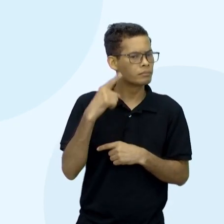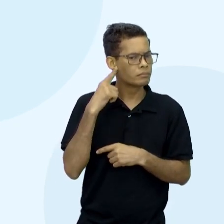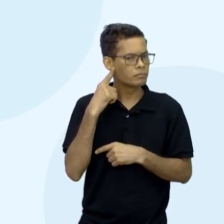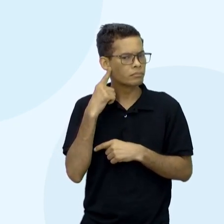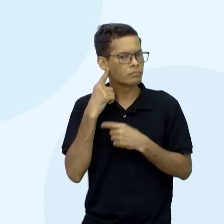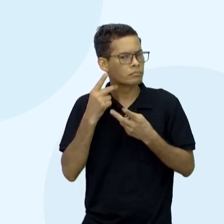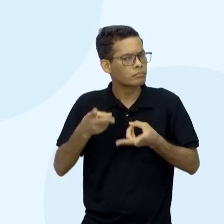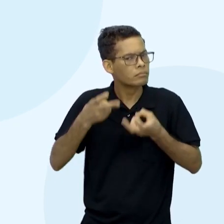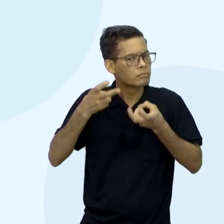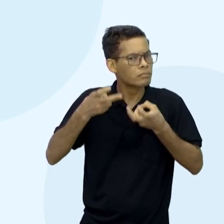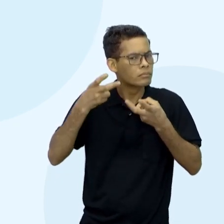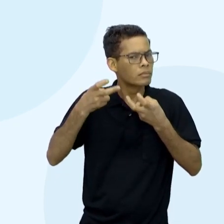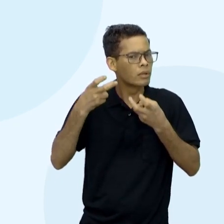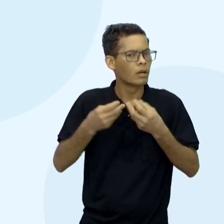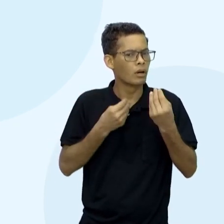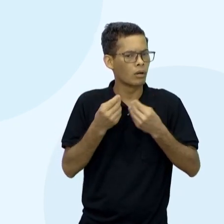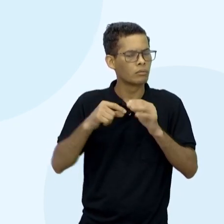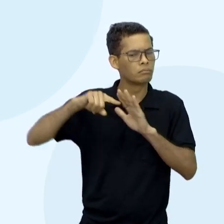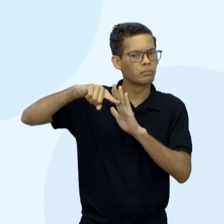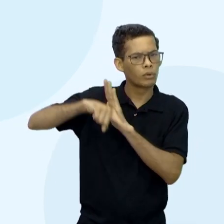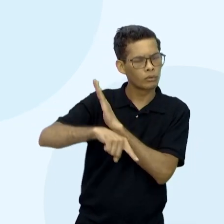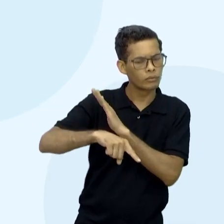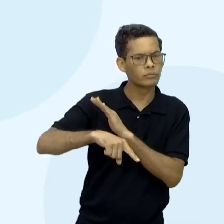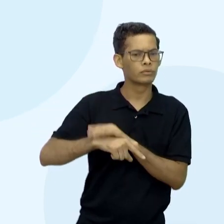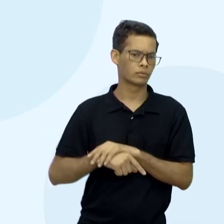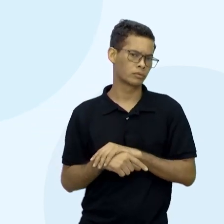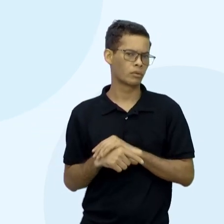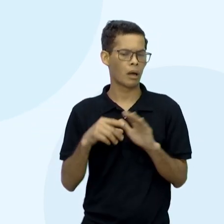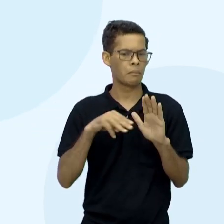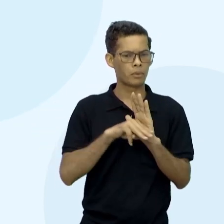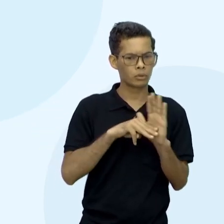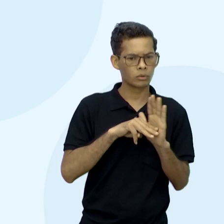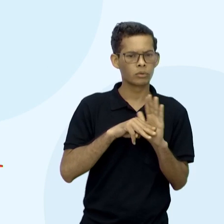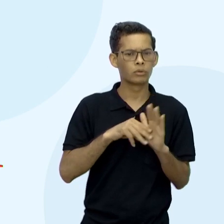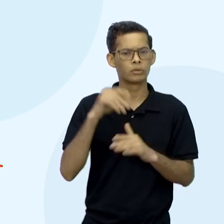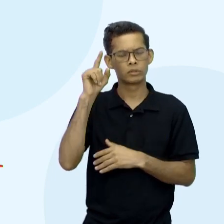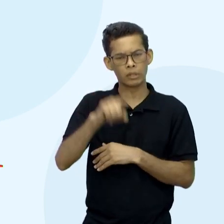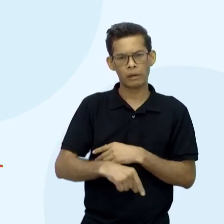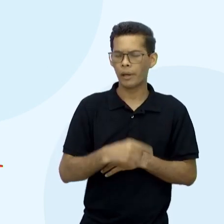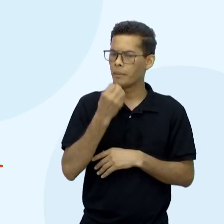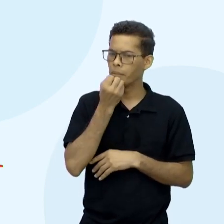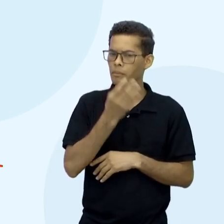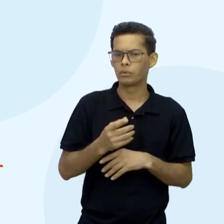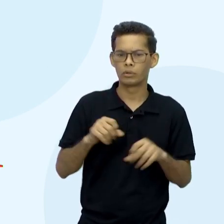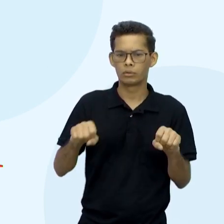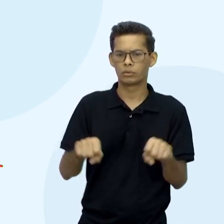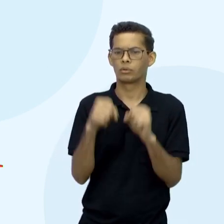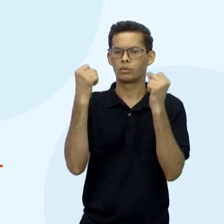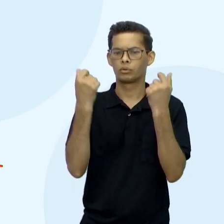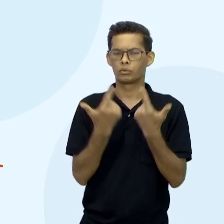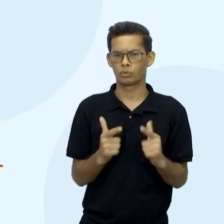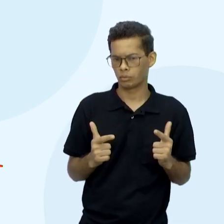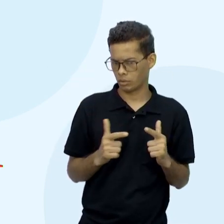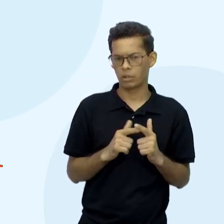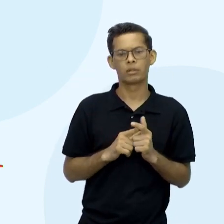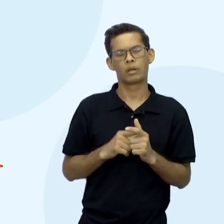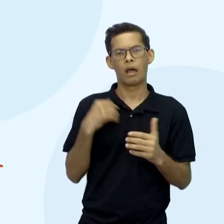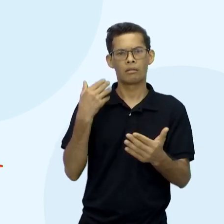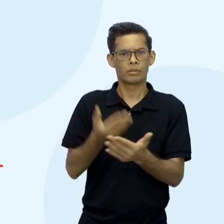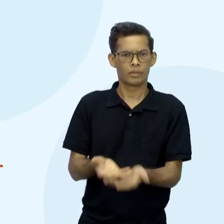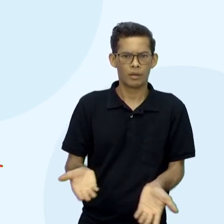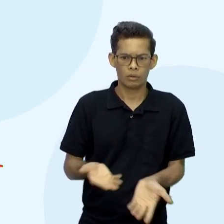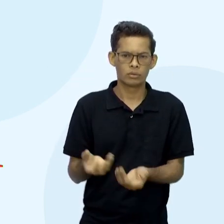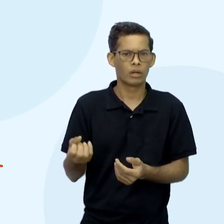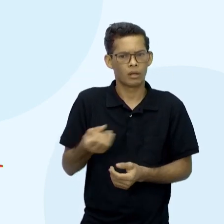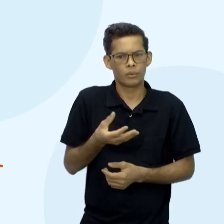uma maior profundidade. O GPR é uma metodologia geofísica não destrutiva de mais alta resolução desenvolvida até hoje. Então